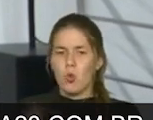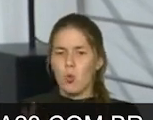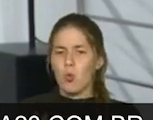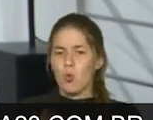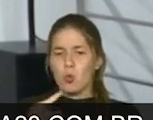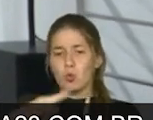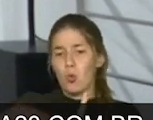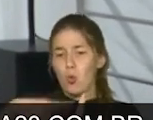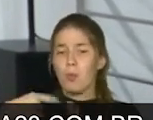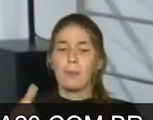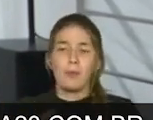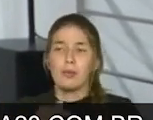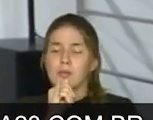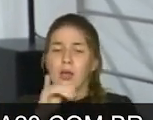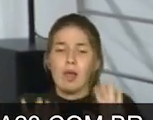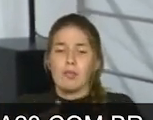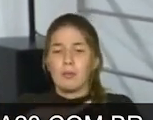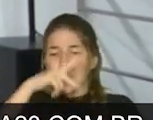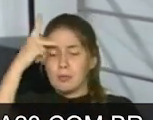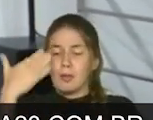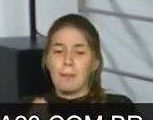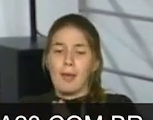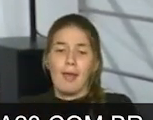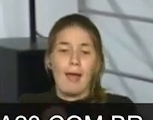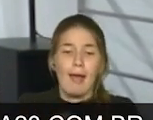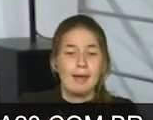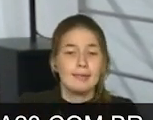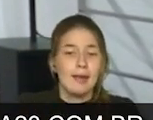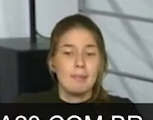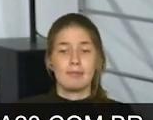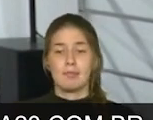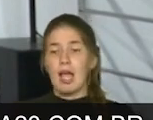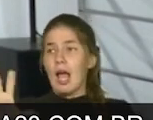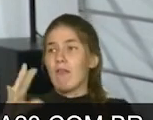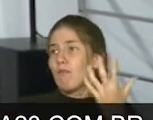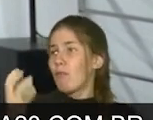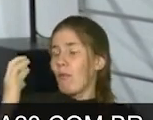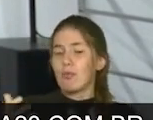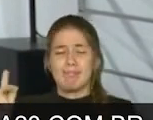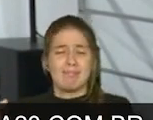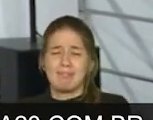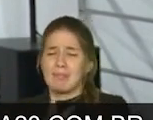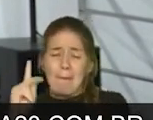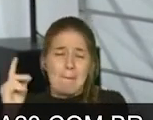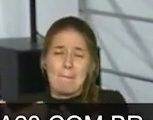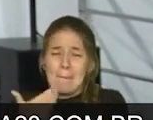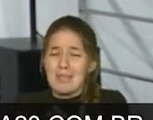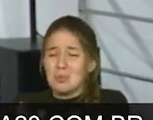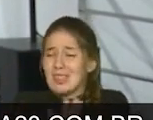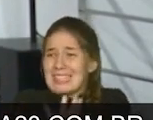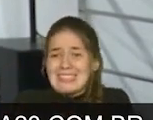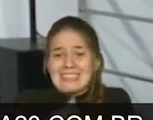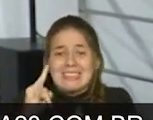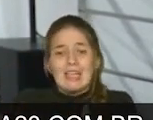com a documentação, porque é o que acontece. Às vezes o segurado perde a carteira de trabalho, há um incêndio, ele perdeu esse vínculo, ele não tem mais nenhuma